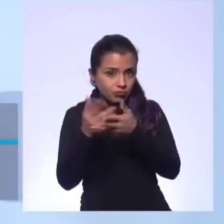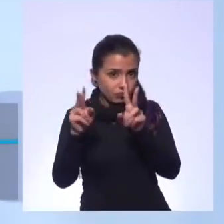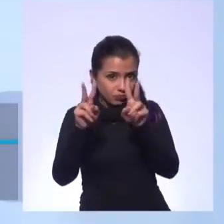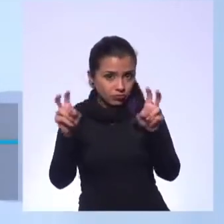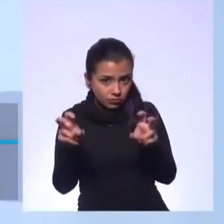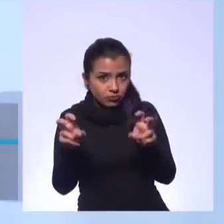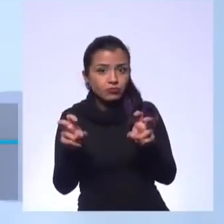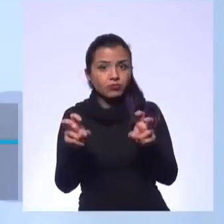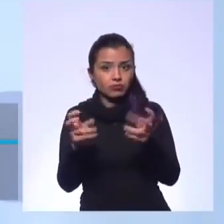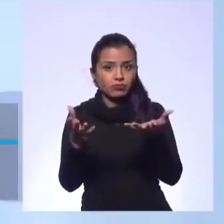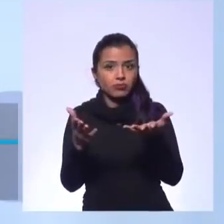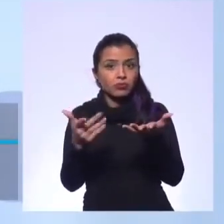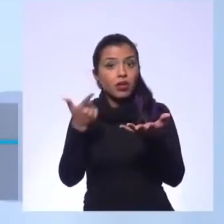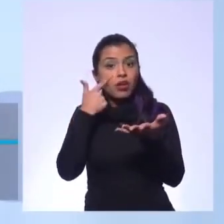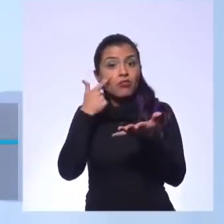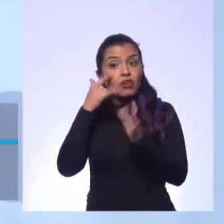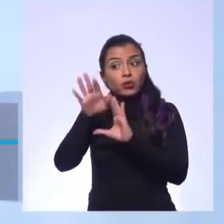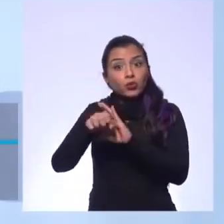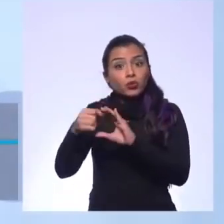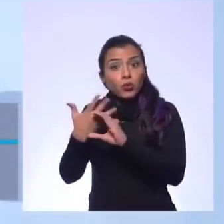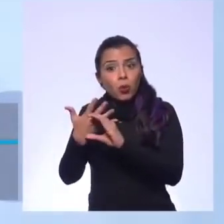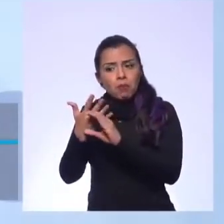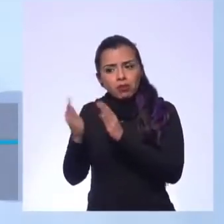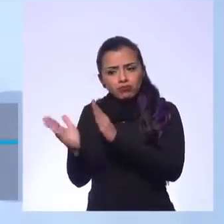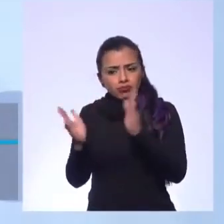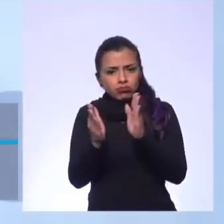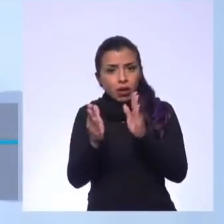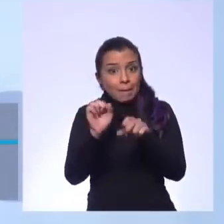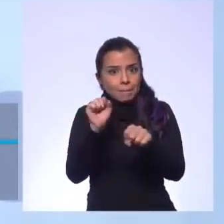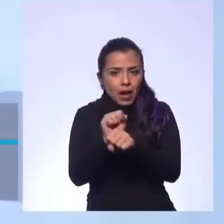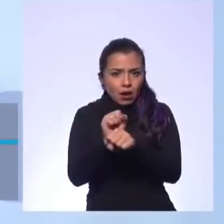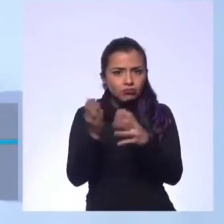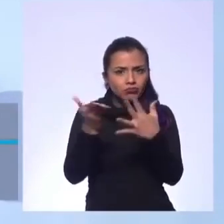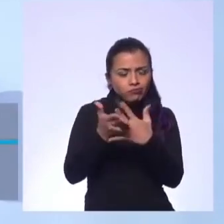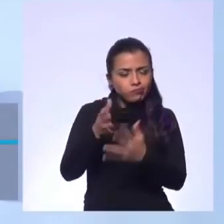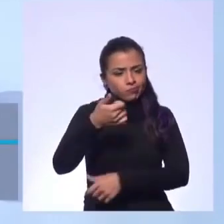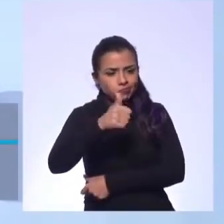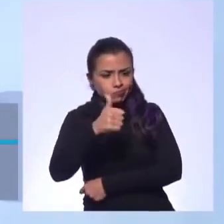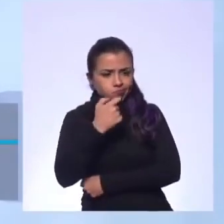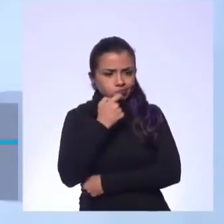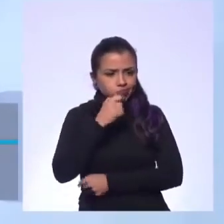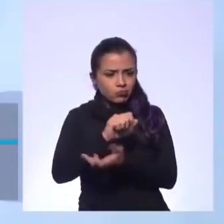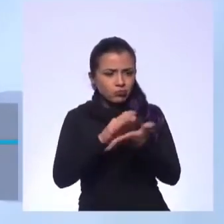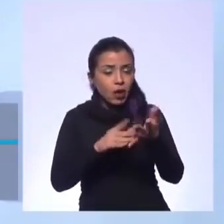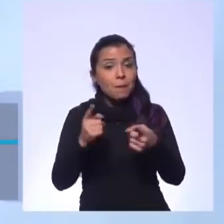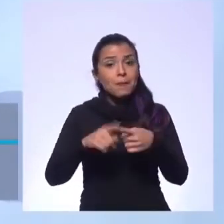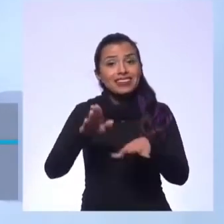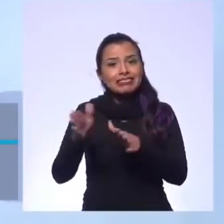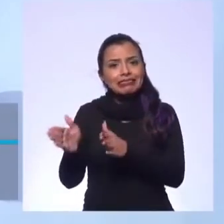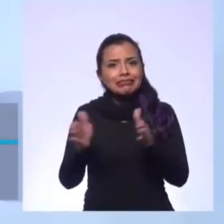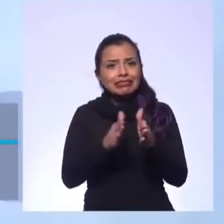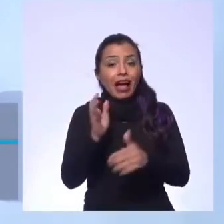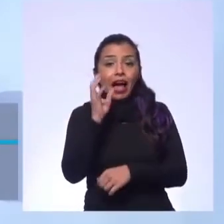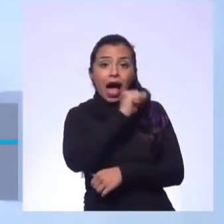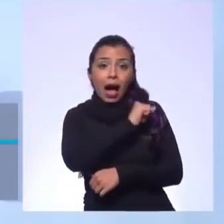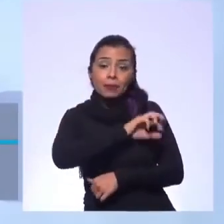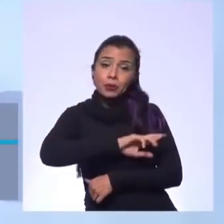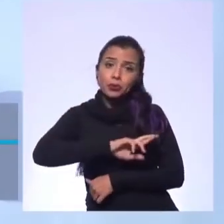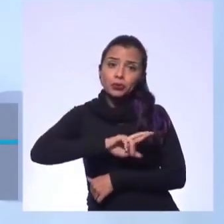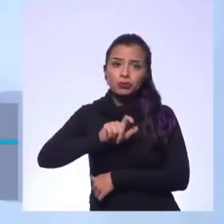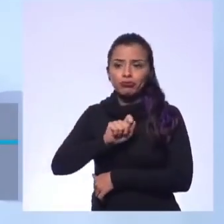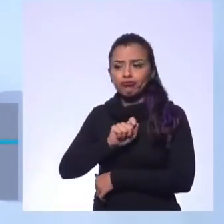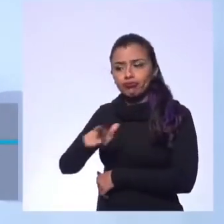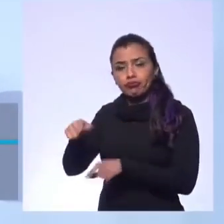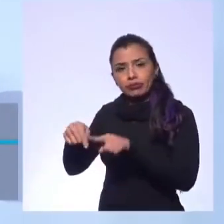depois no YouTube, faz as pausas, tenta fazer os exercícios. Às vezes a gente tem que fazer uma dinâmica diferente aí do que a sala de aula, porque é